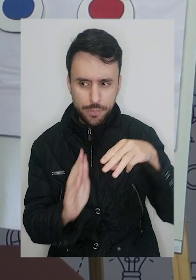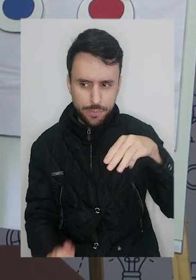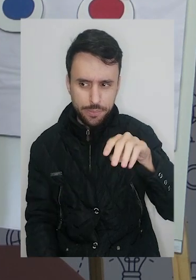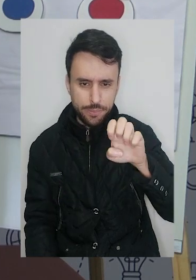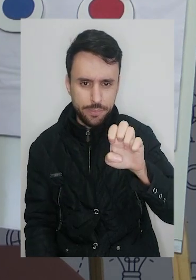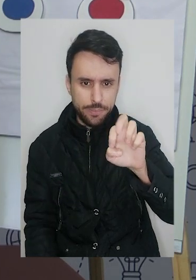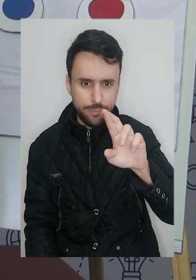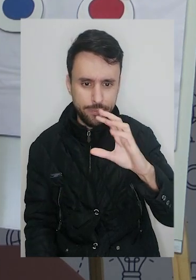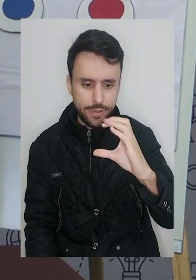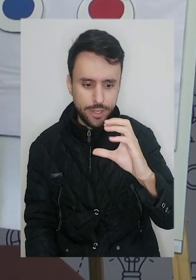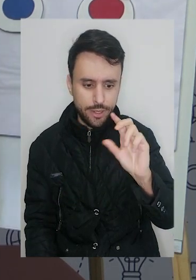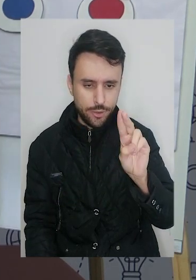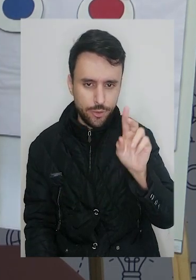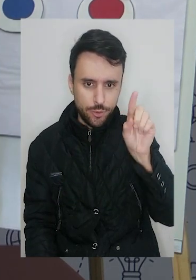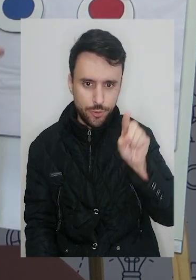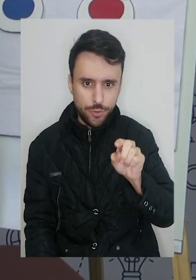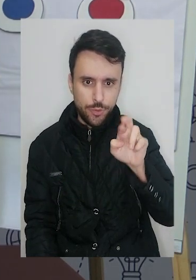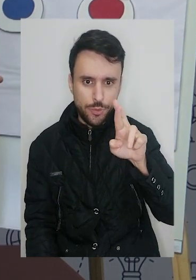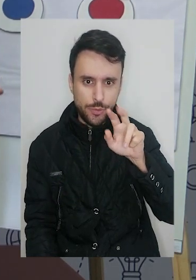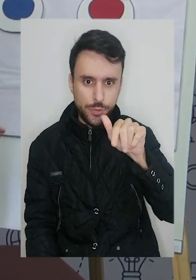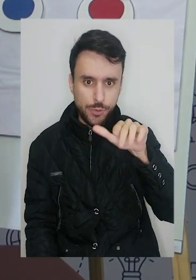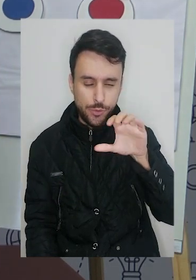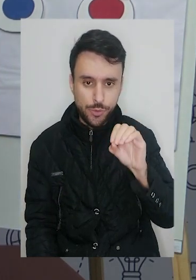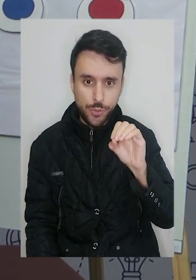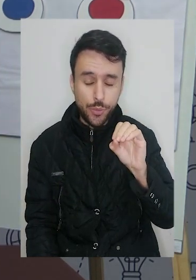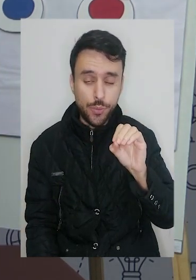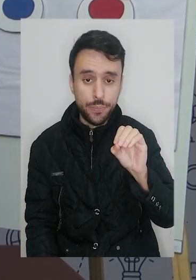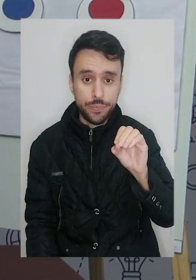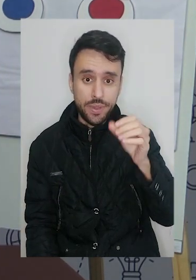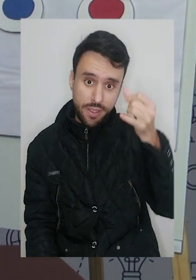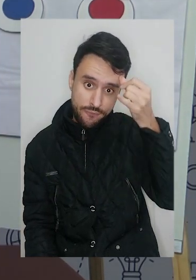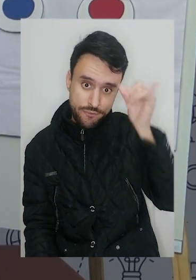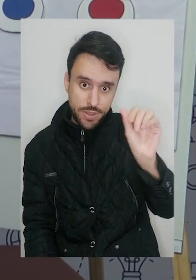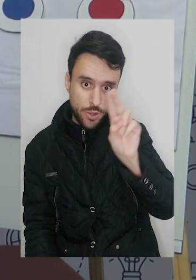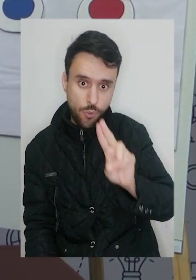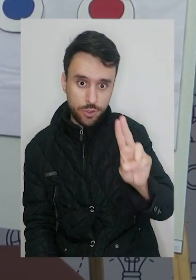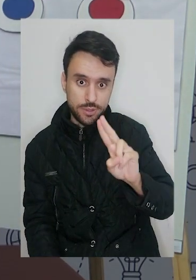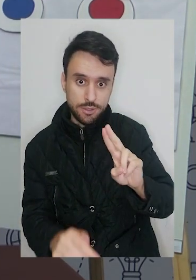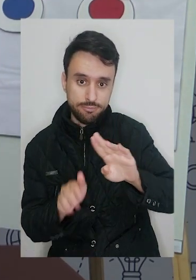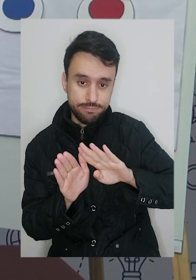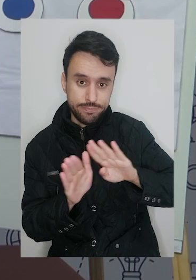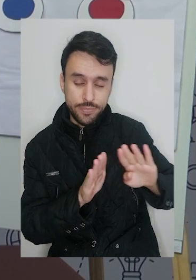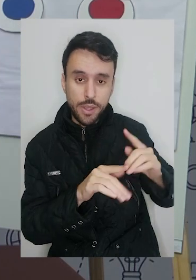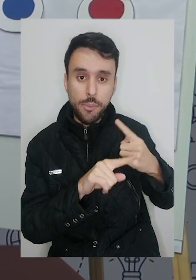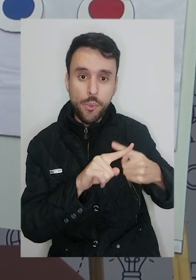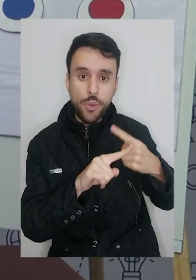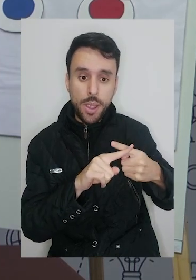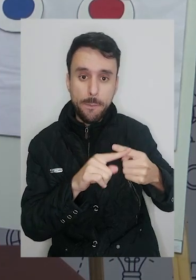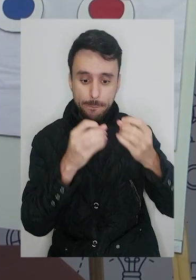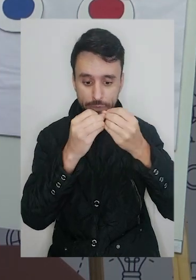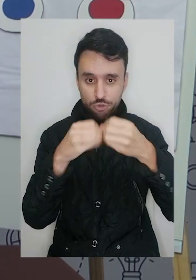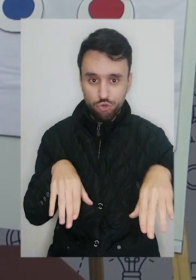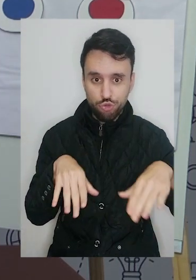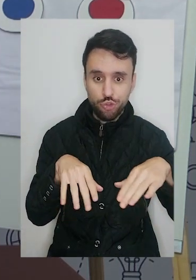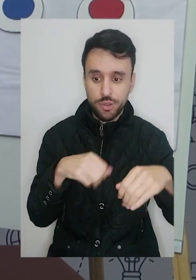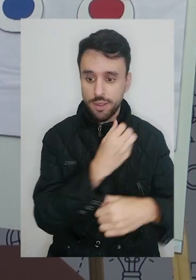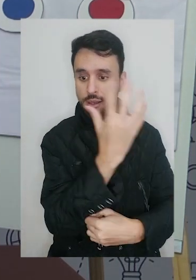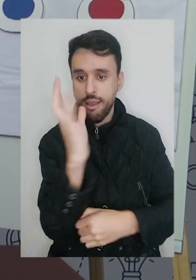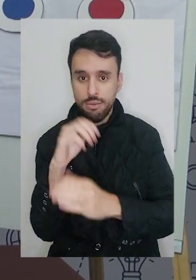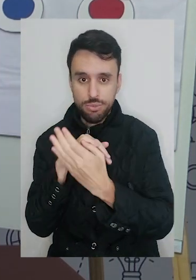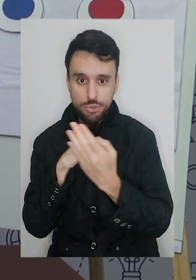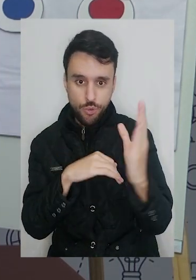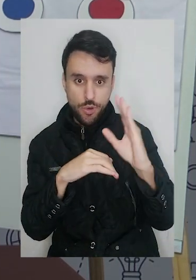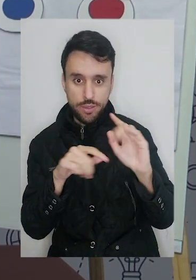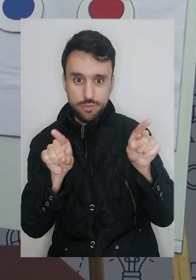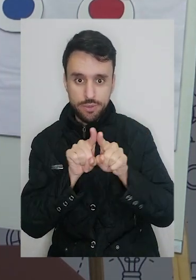Esse termômetro nós não utilizamos mais, porque o mercúrio, ele é muito tóxico pra gente e também pra natureza. Então, nós